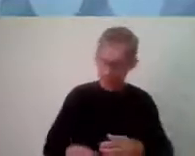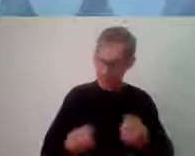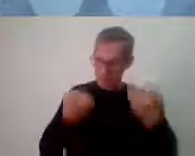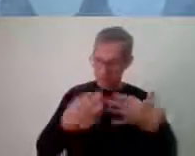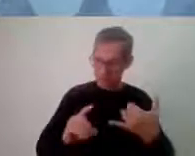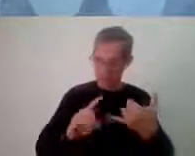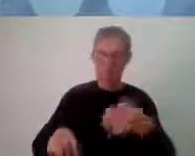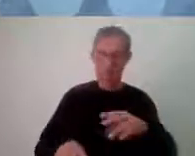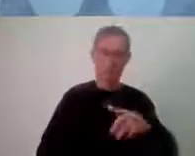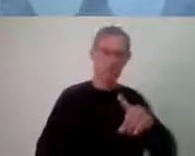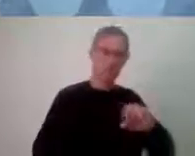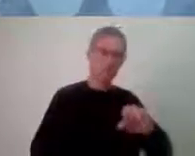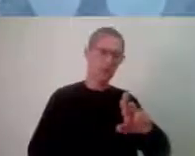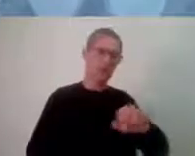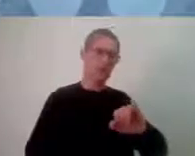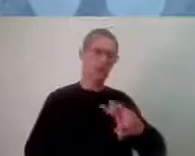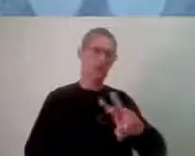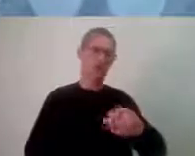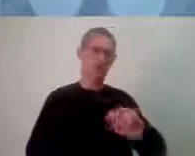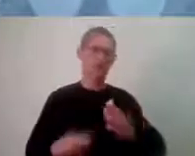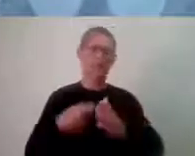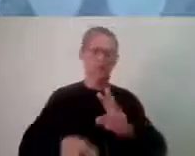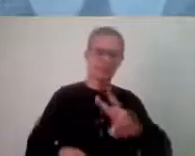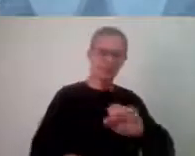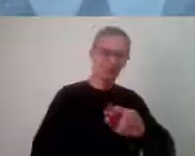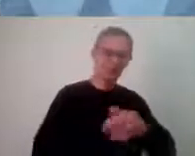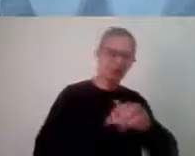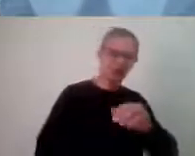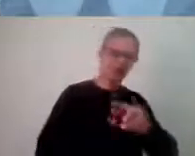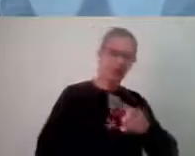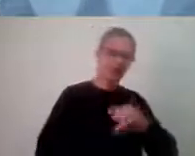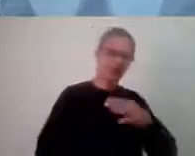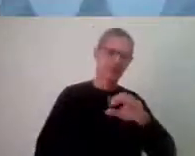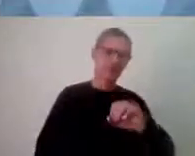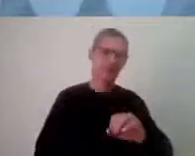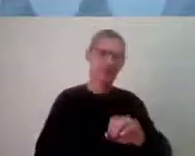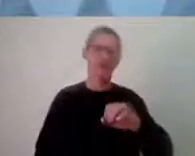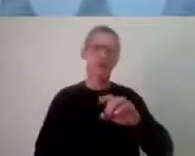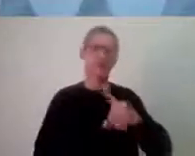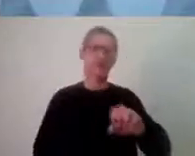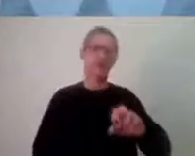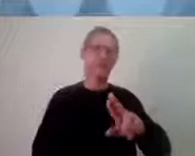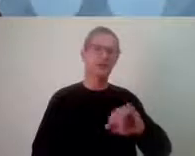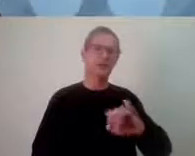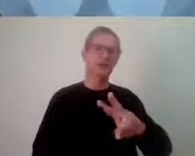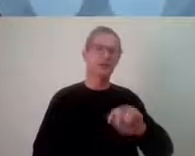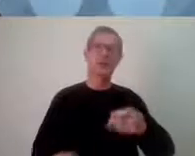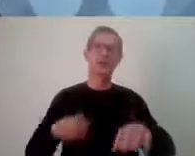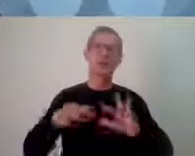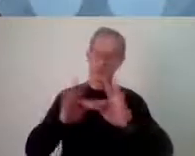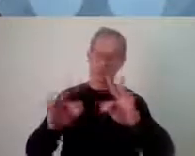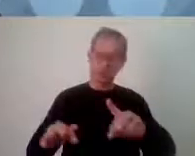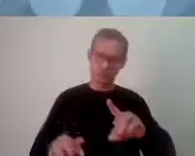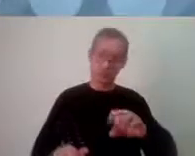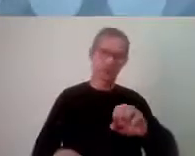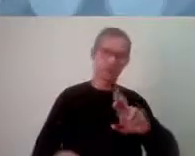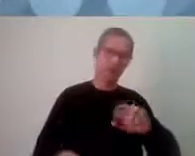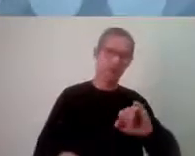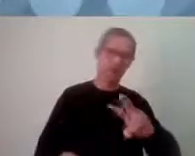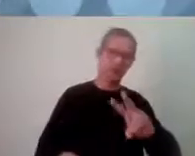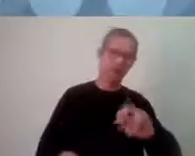derivada. Então, taxa de variação, derivada. Ok, eu tenho aqui uma função derivada. Tá, e o exercício, ele vai te